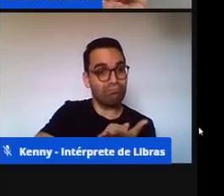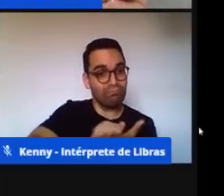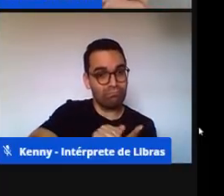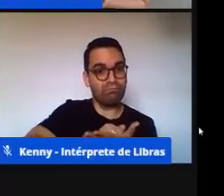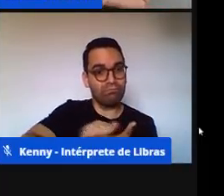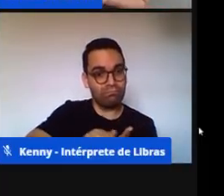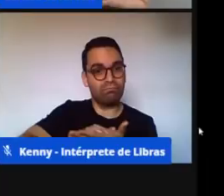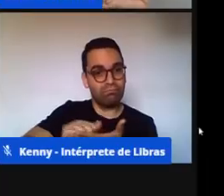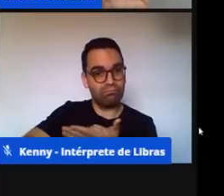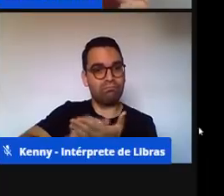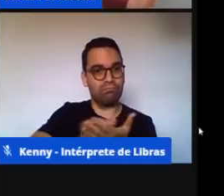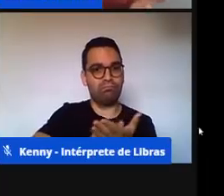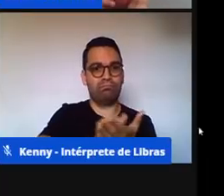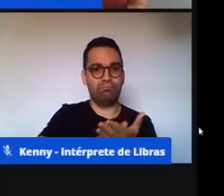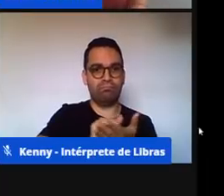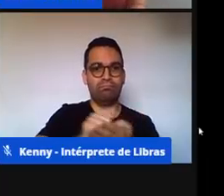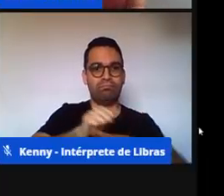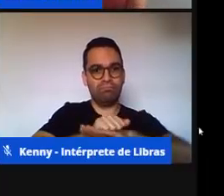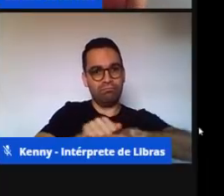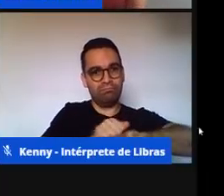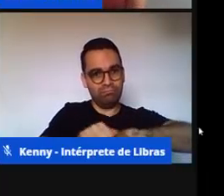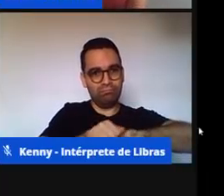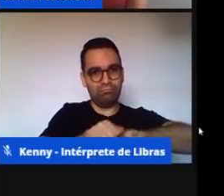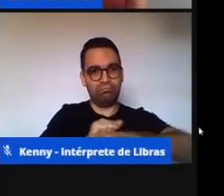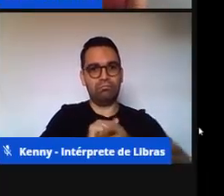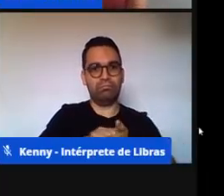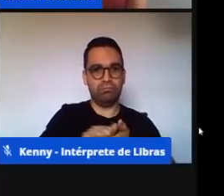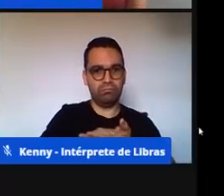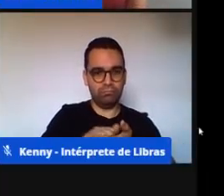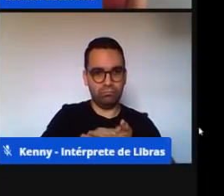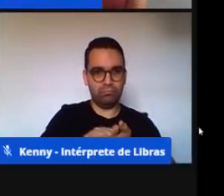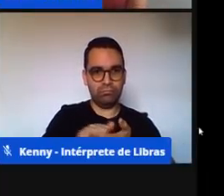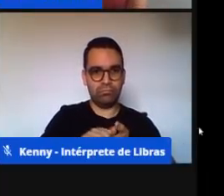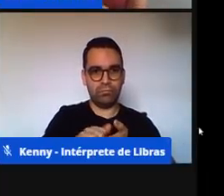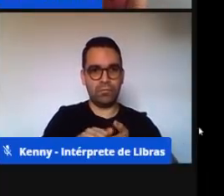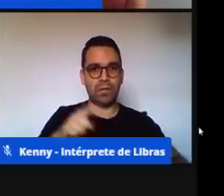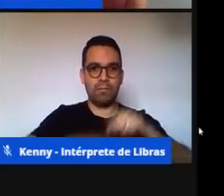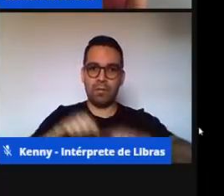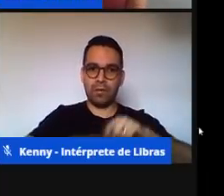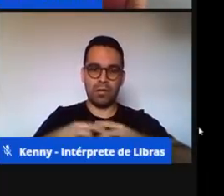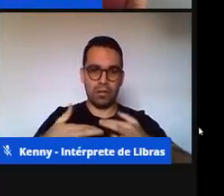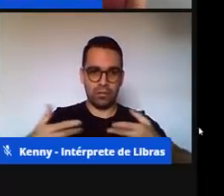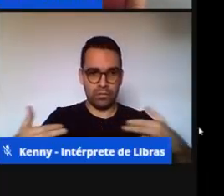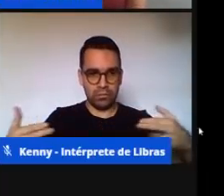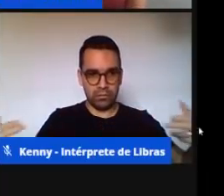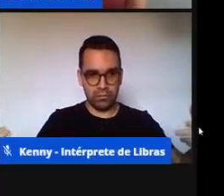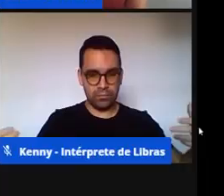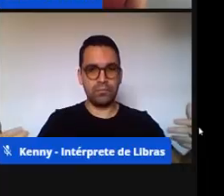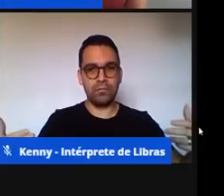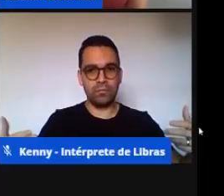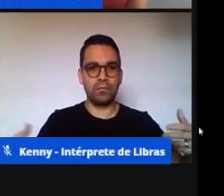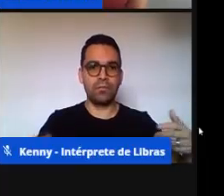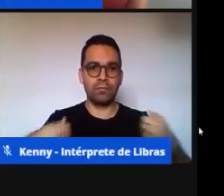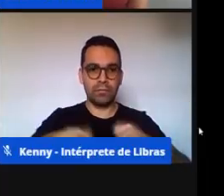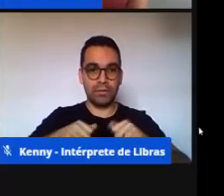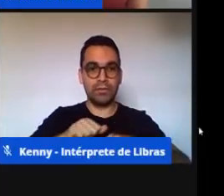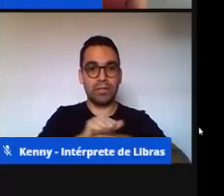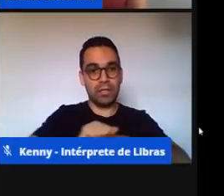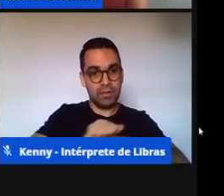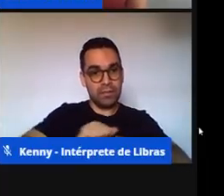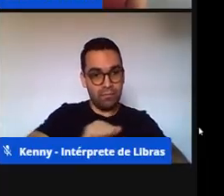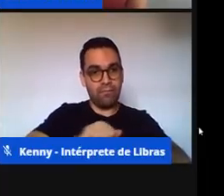funciona. Não é recomendado usar água sanitária em tudo, tá? Se quiser usar, pode usar. Mas o